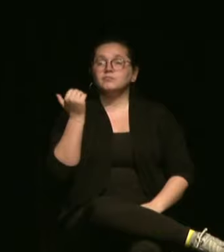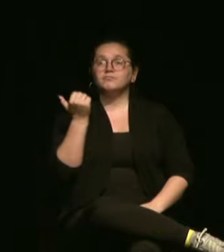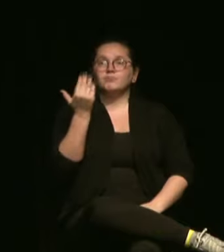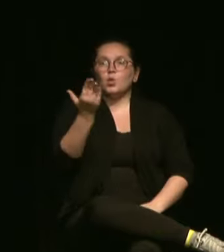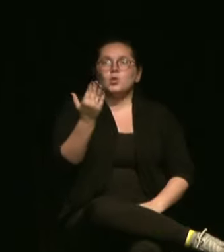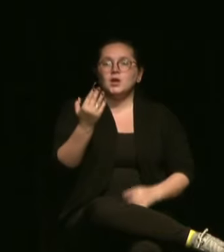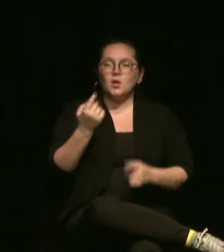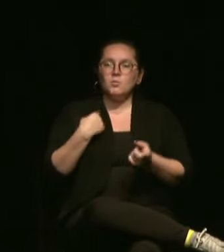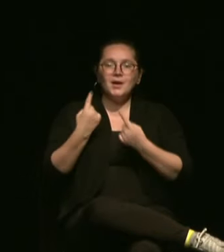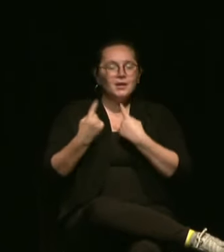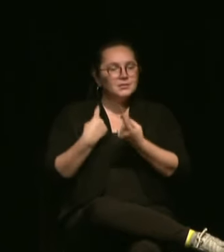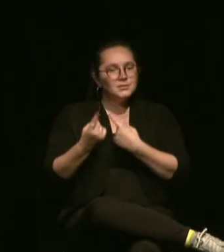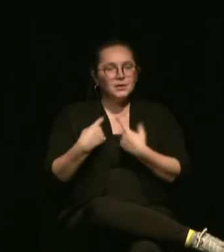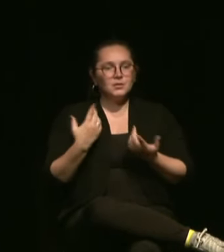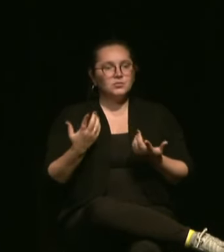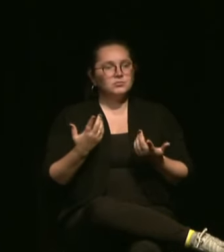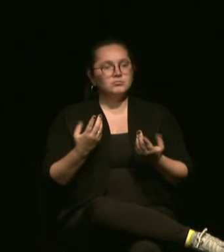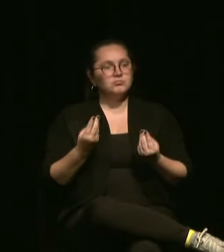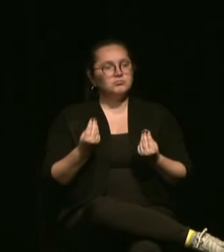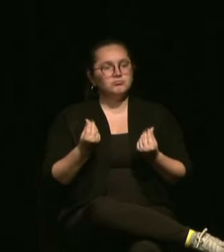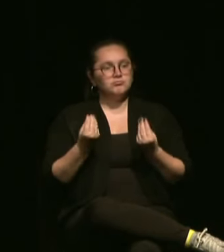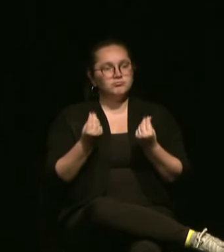que, enfim,